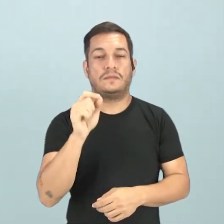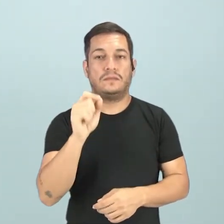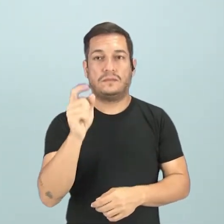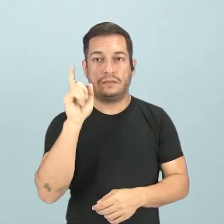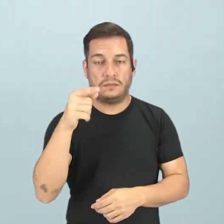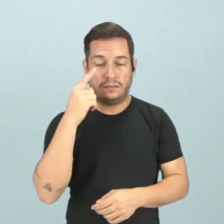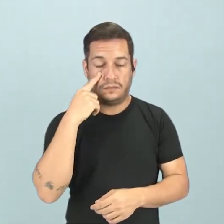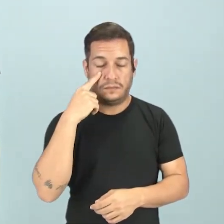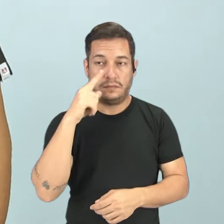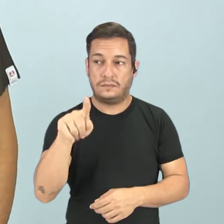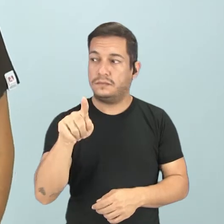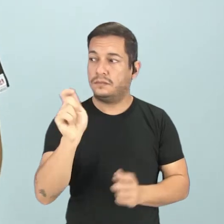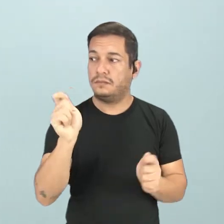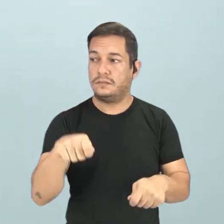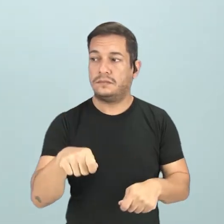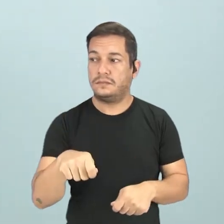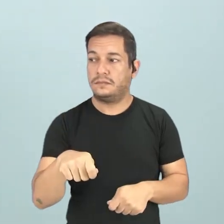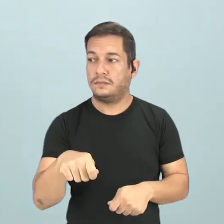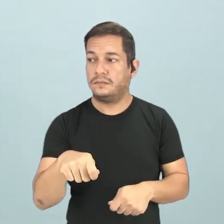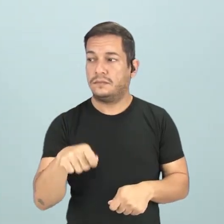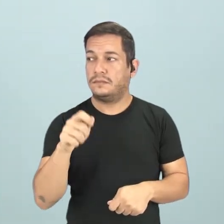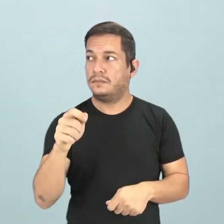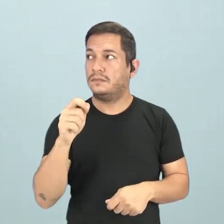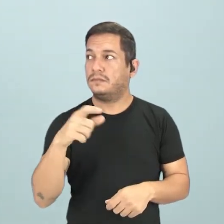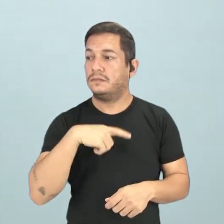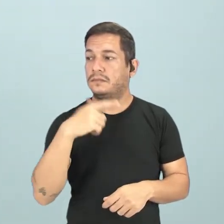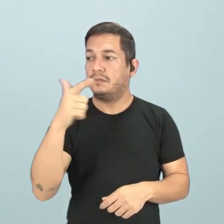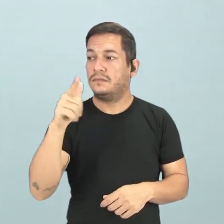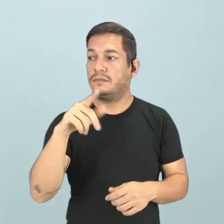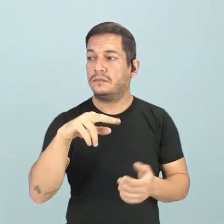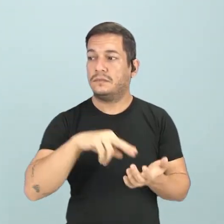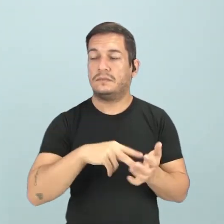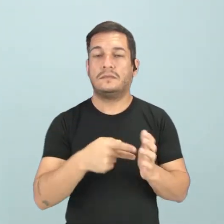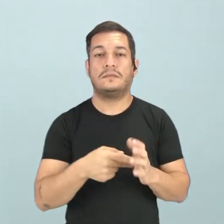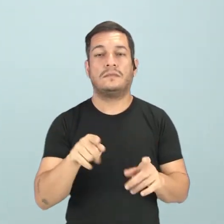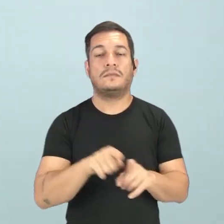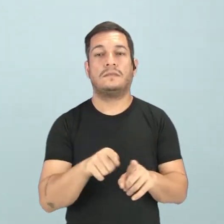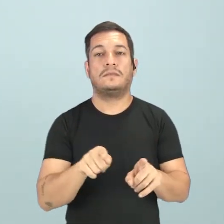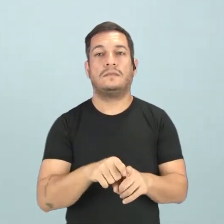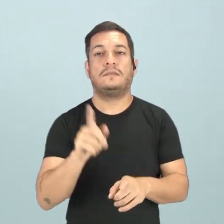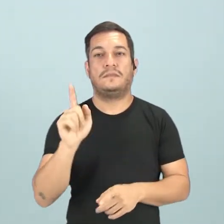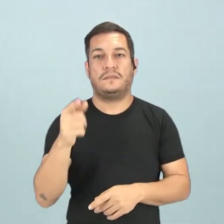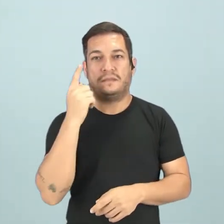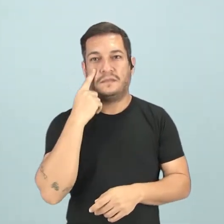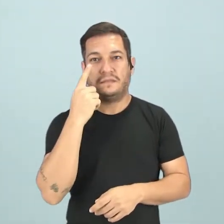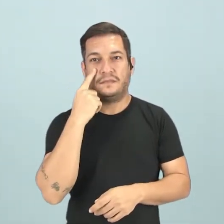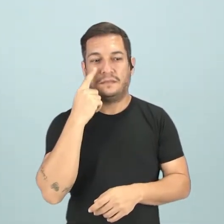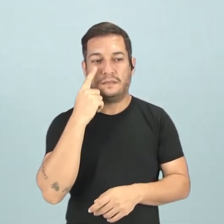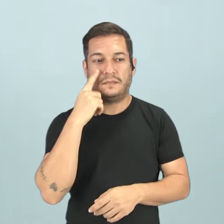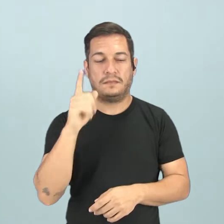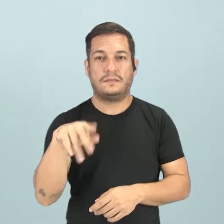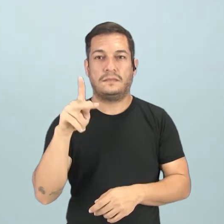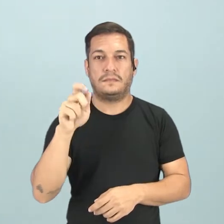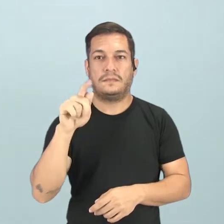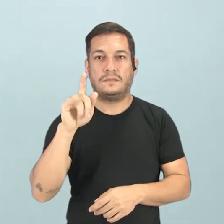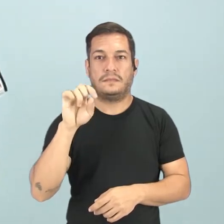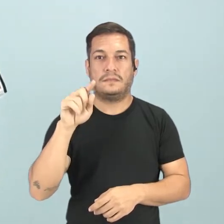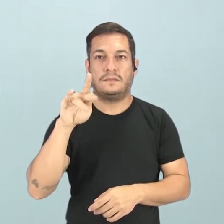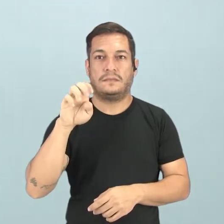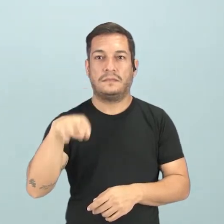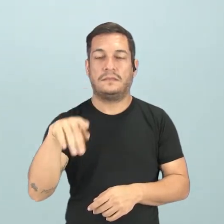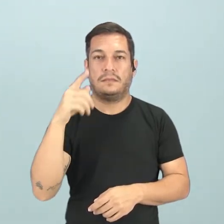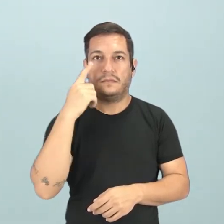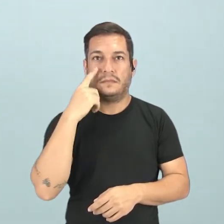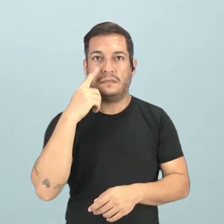a tua vista pode alcançar. Além disso, temos outro sentido como olfato, paladar e outros, né? Então, as paisagens, ela pode